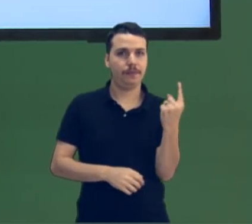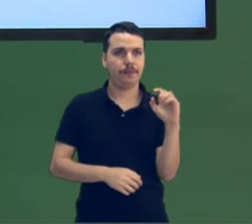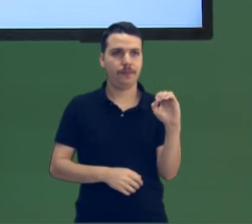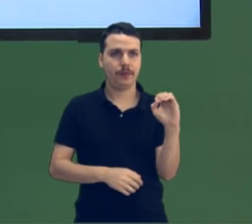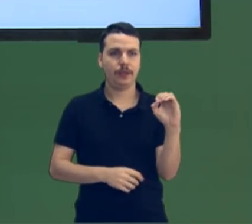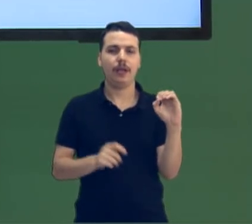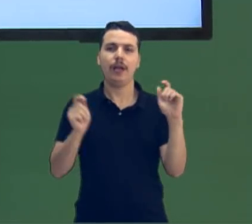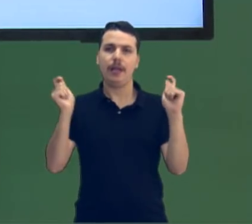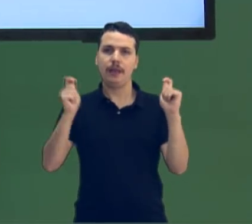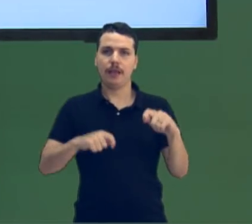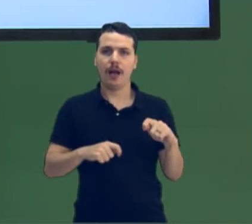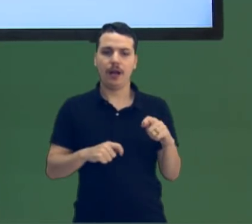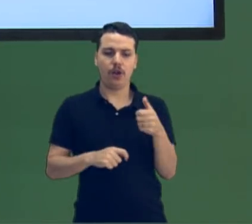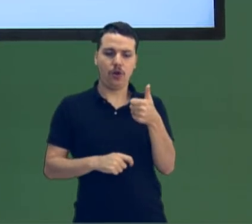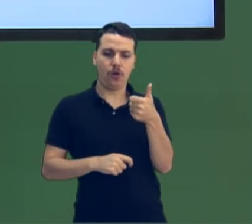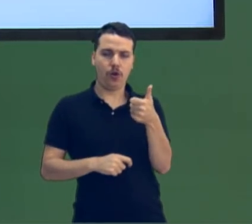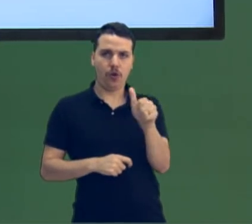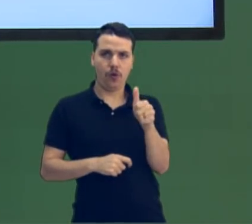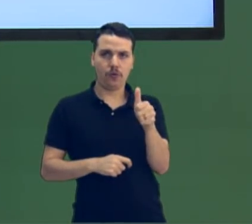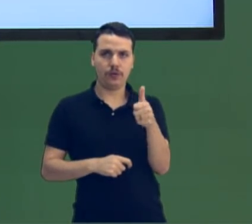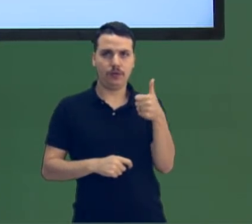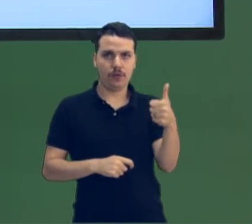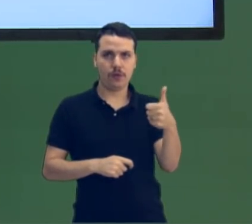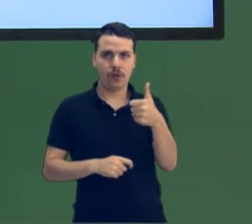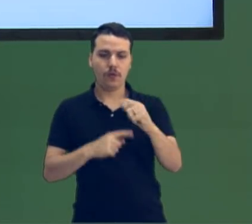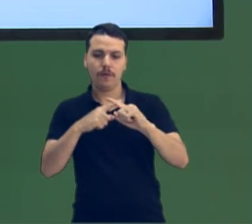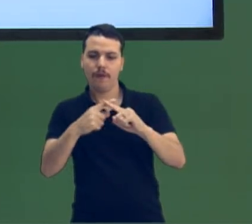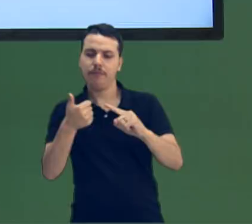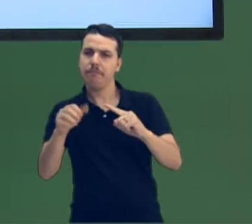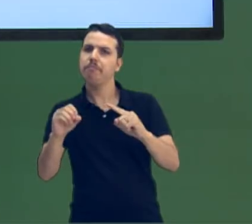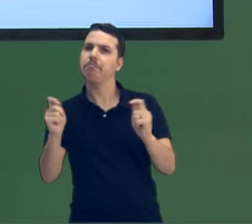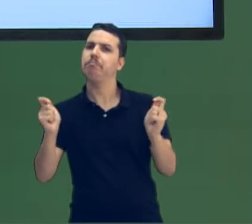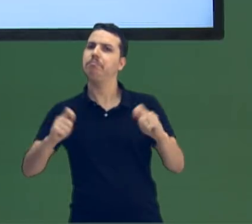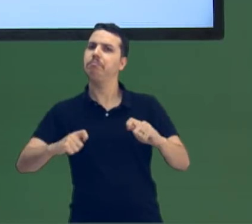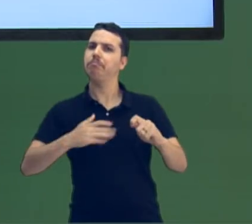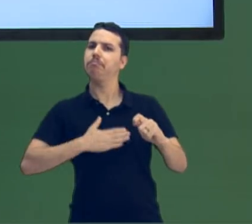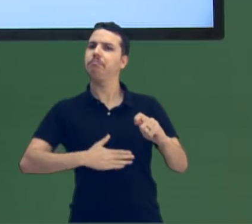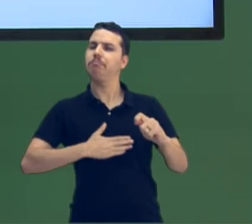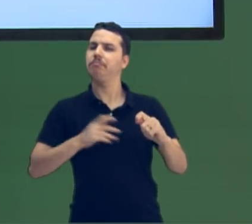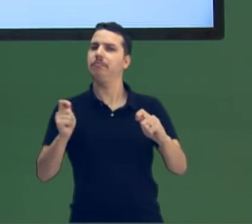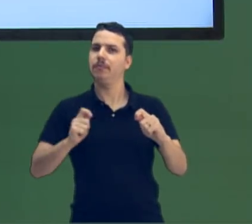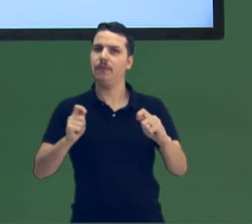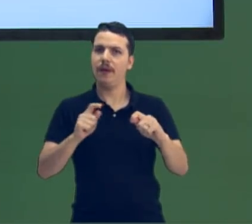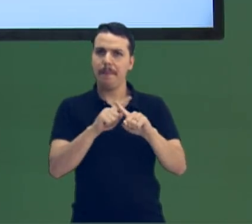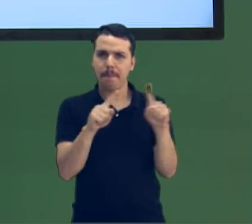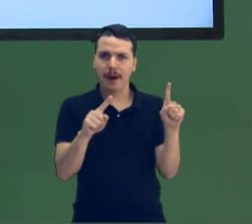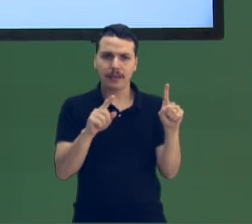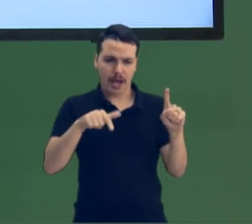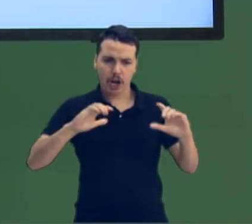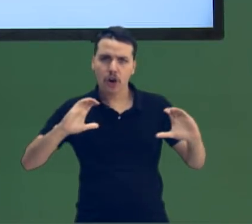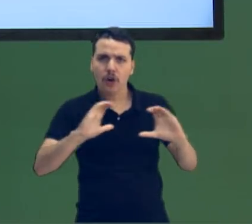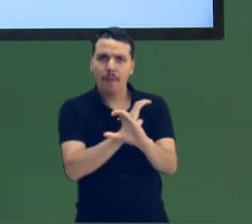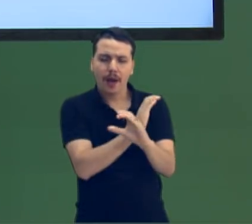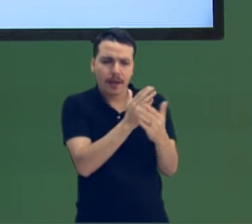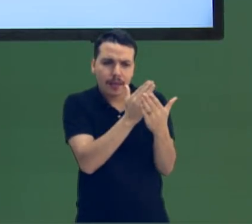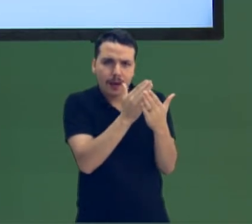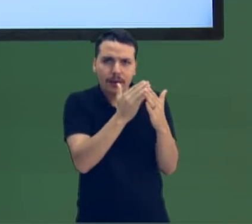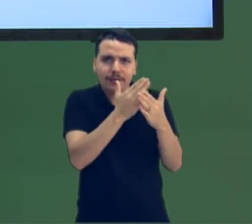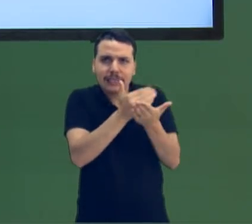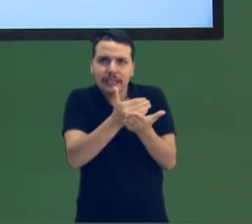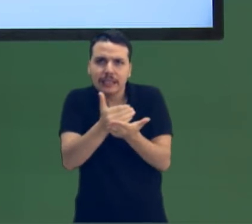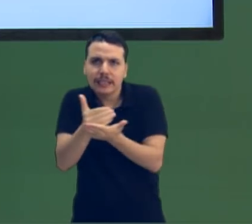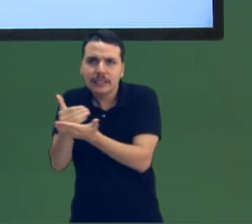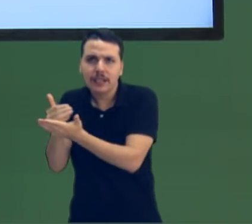Posso decompor em 11 vezes 10? Posso, tranquilo. Mas é a decomposição completa?